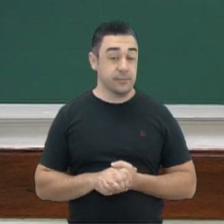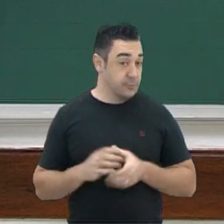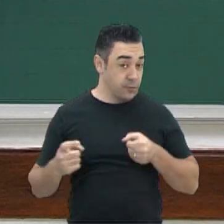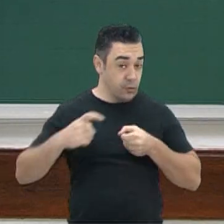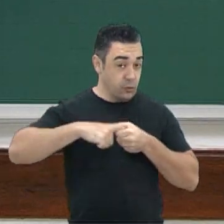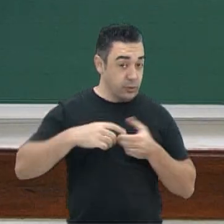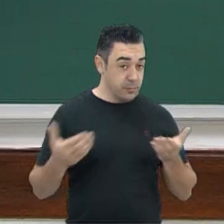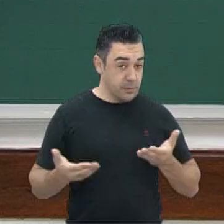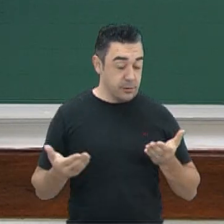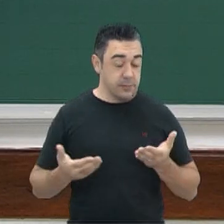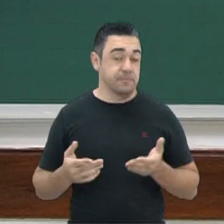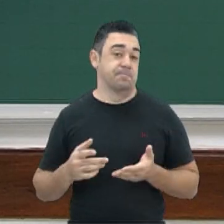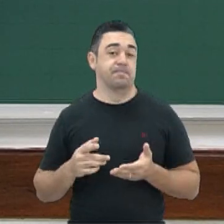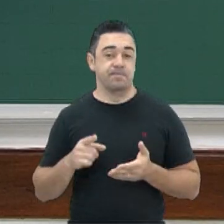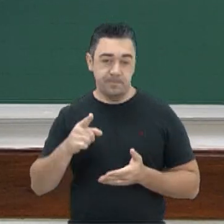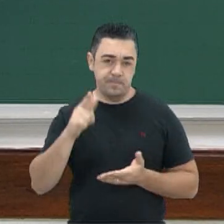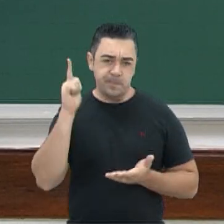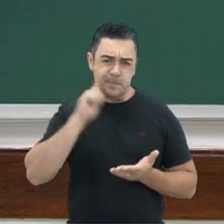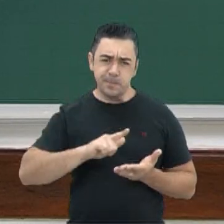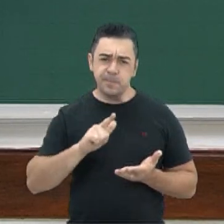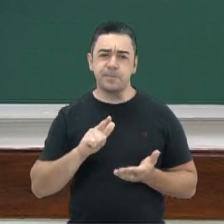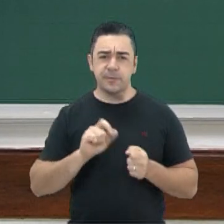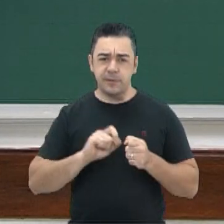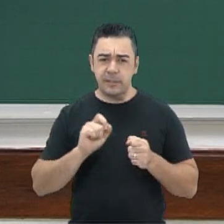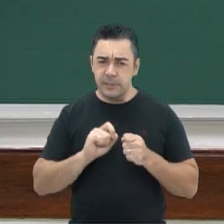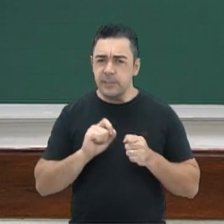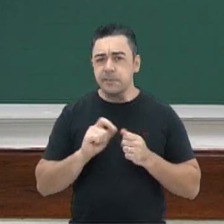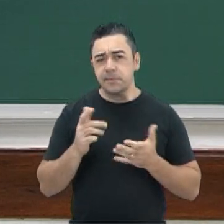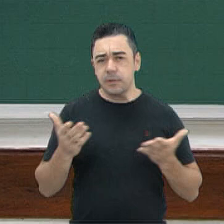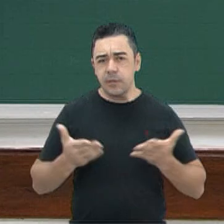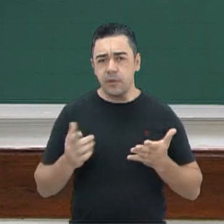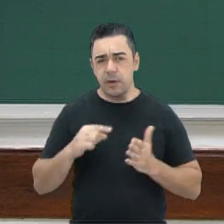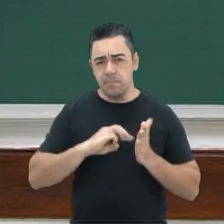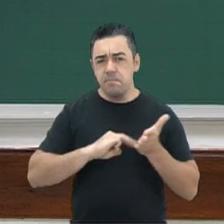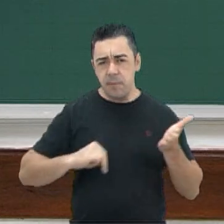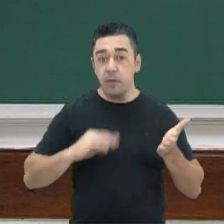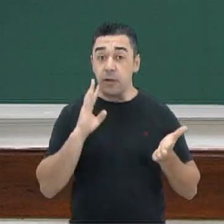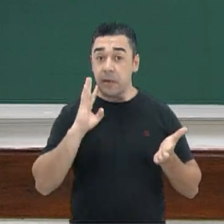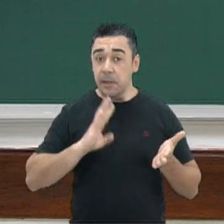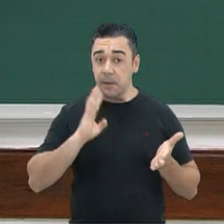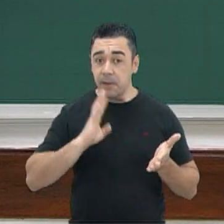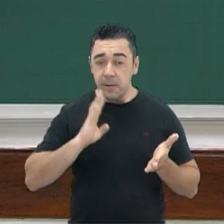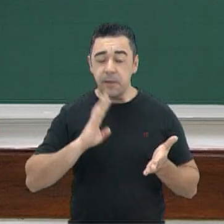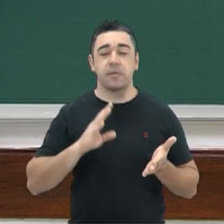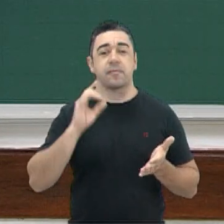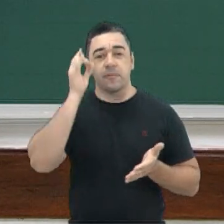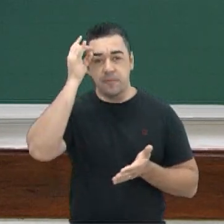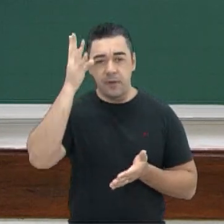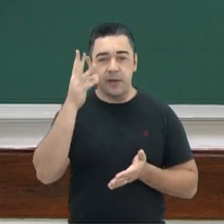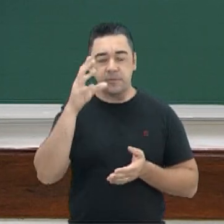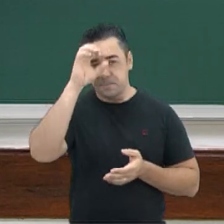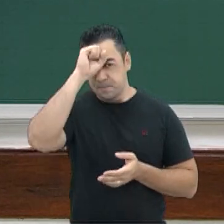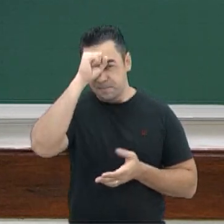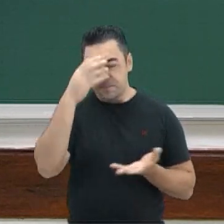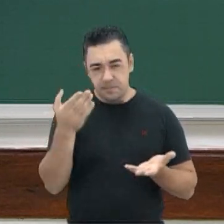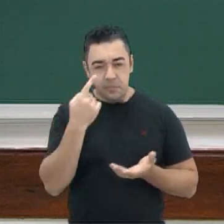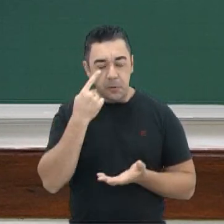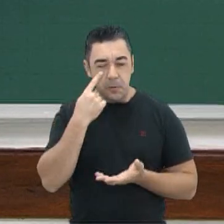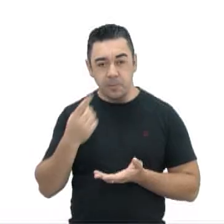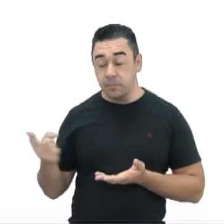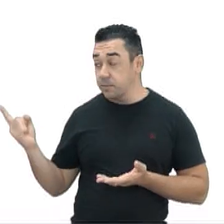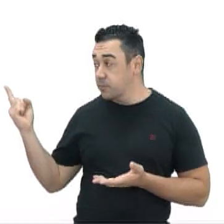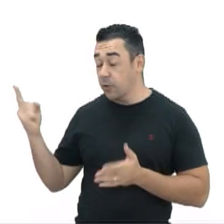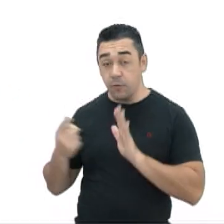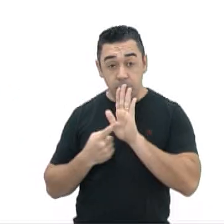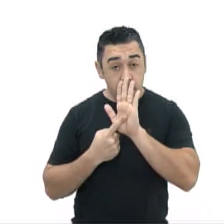Voltamos então, espero que você tenha conseguido e tenha se divertido fazendo esse método que é muito legal e muito fácil de fazer. Vamos lá, eu vou